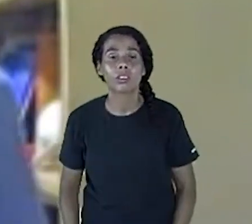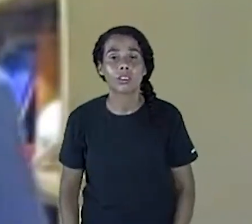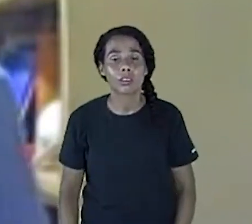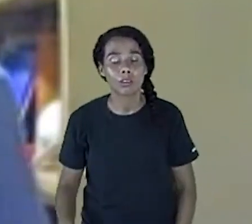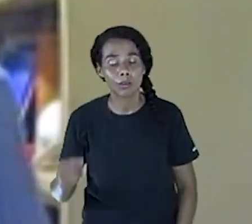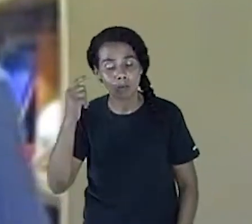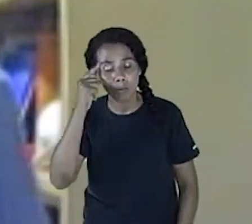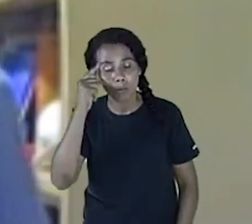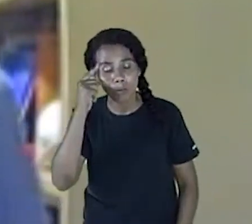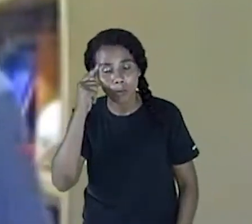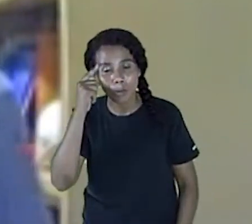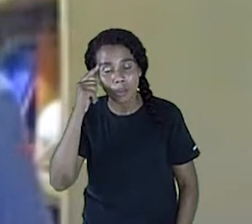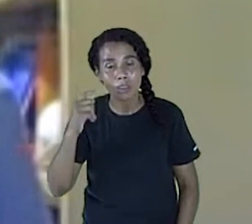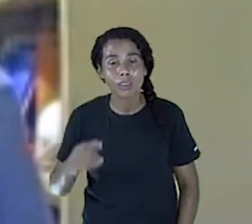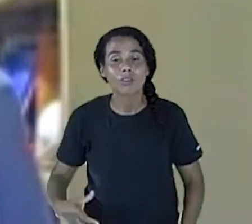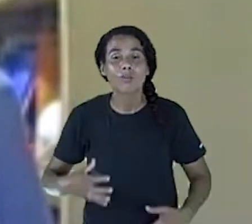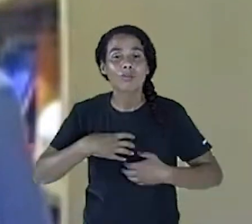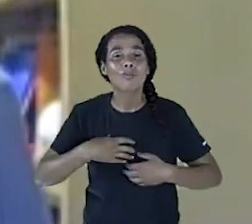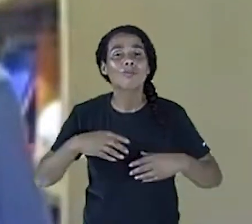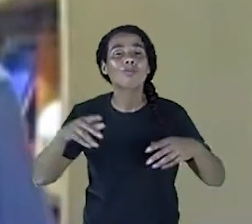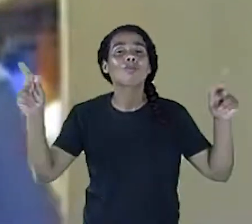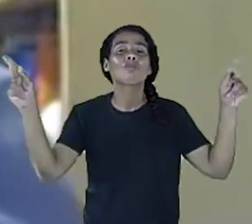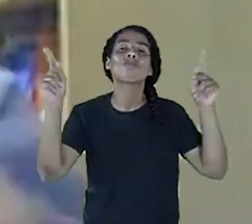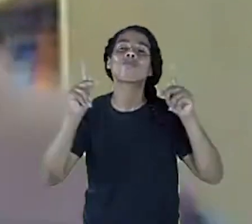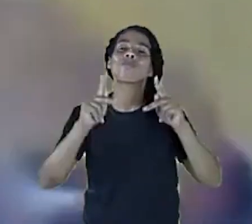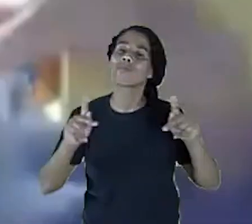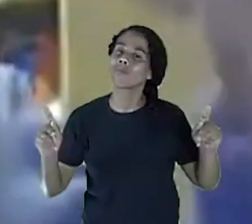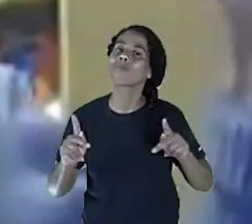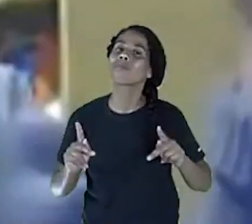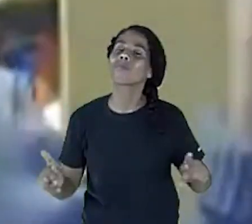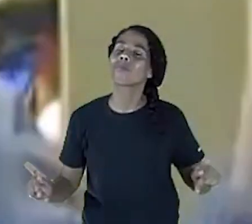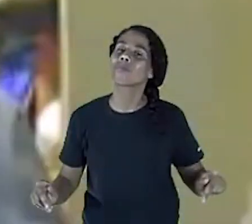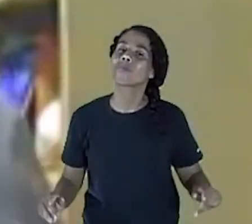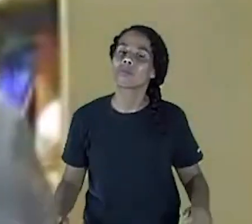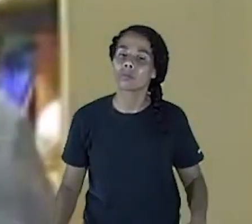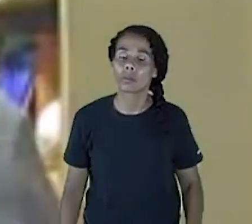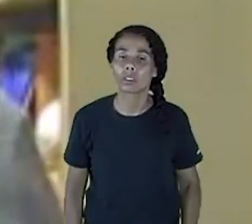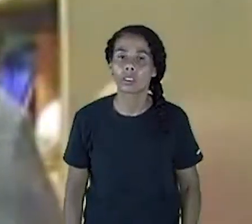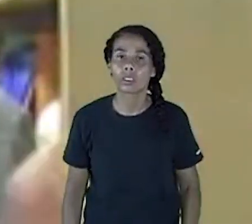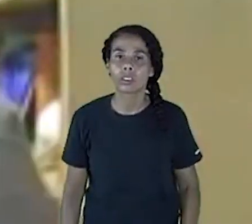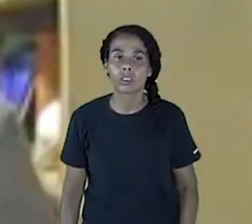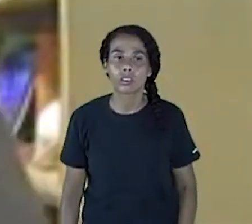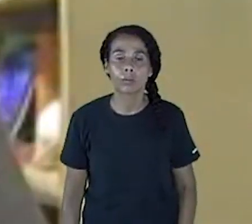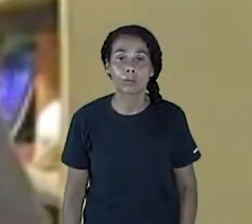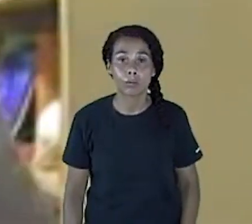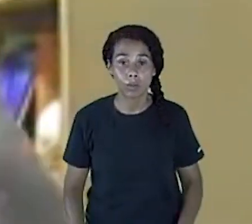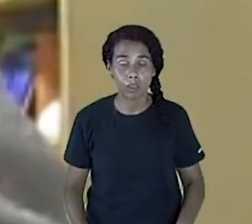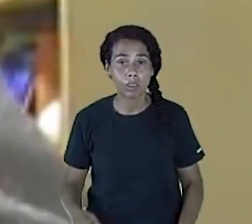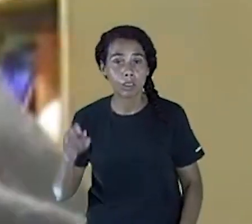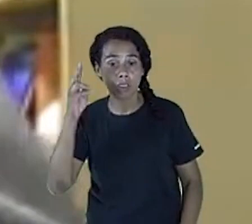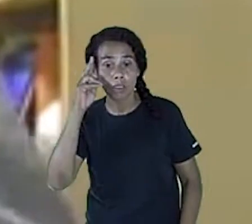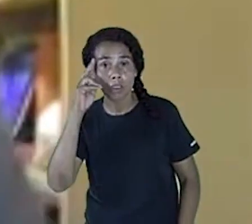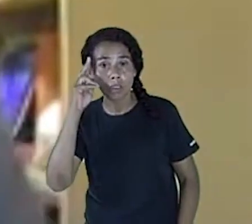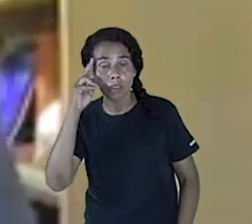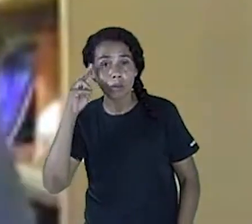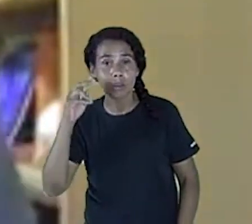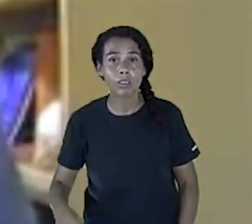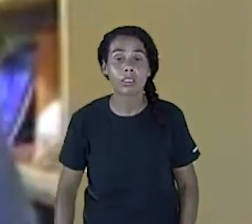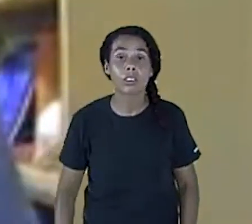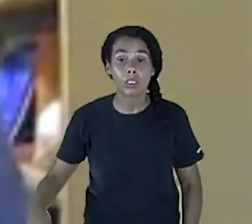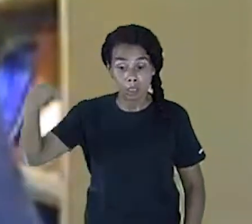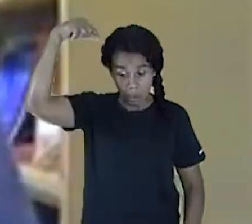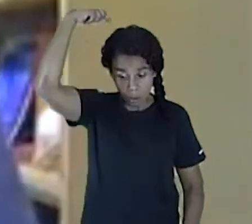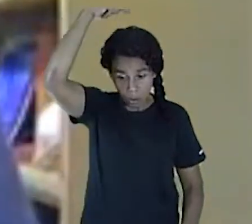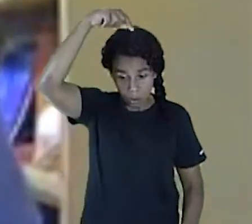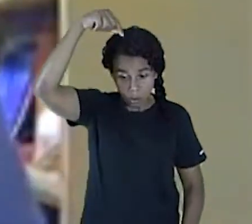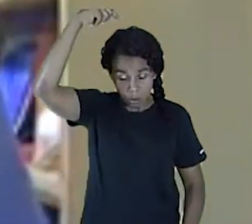nosso corpo se degenera, mas nós evoluímos espiritualmente. Então a Terra também ela vai passar